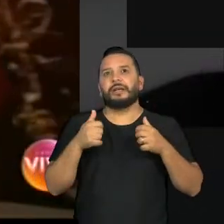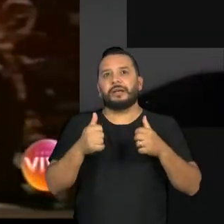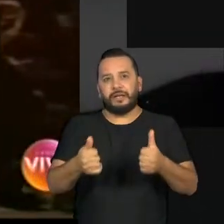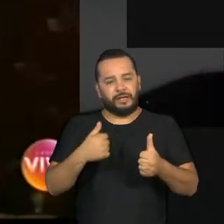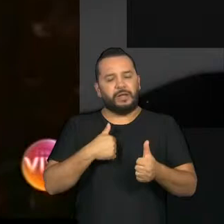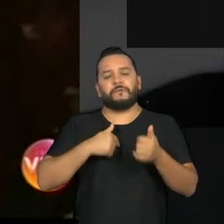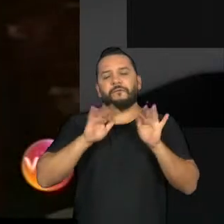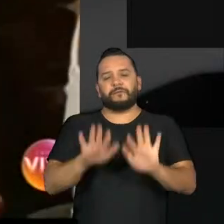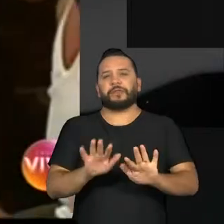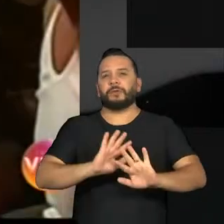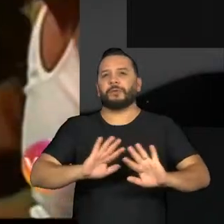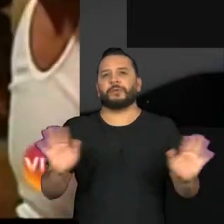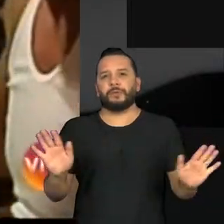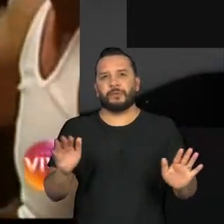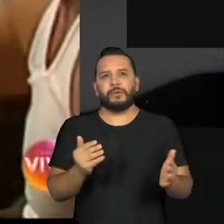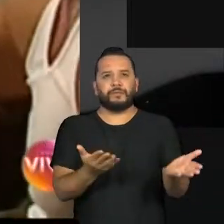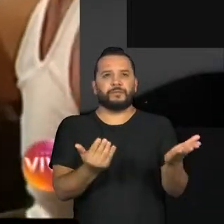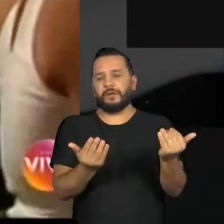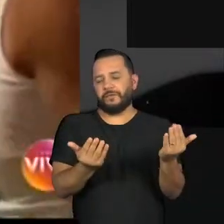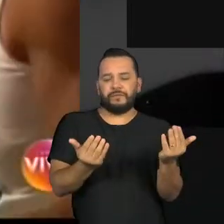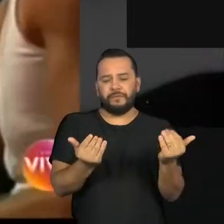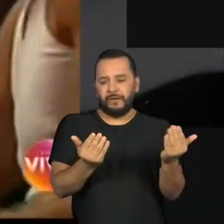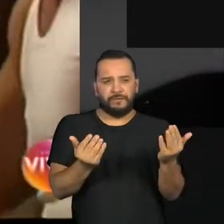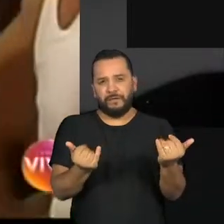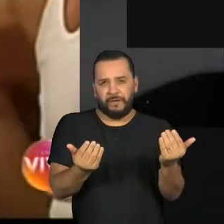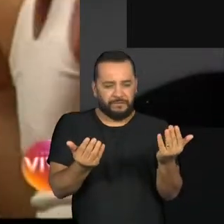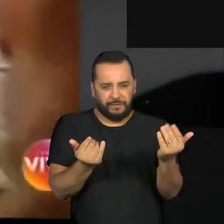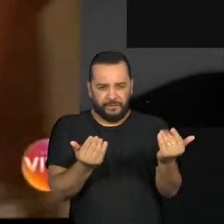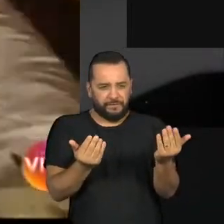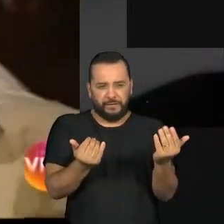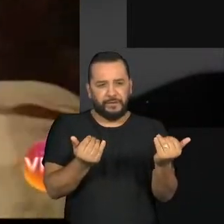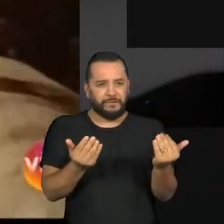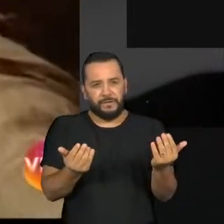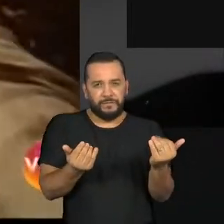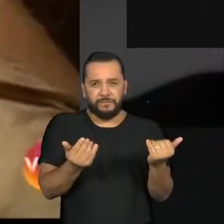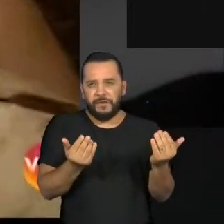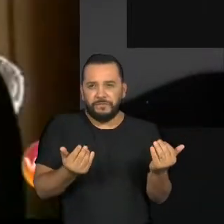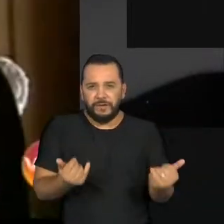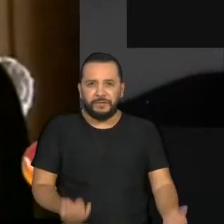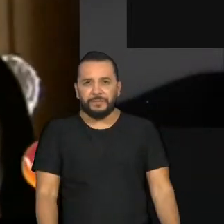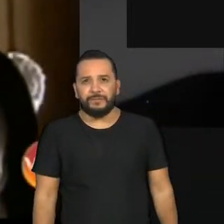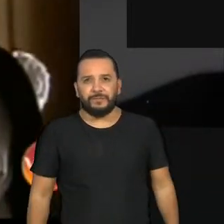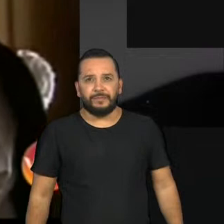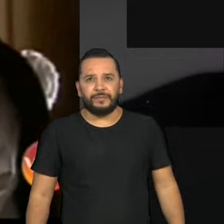ferro. Vem cá, vem, meu marido. Vem cá, vem cá, vem.